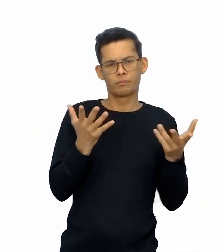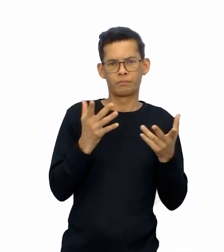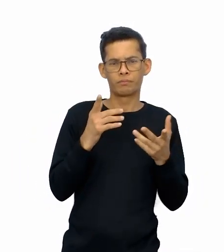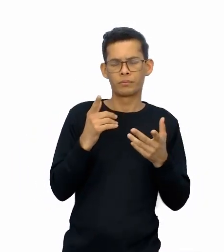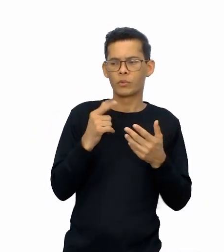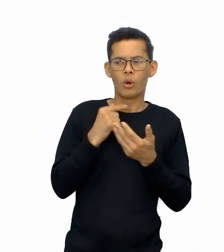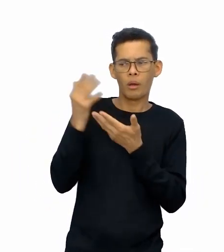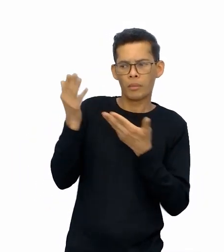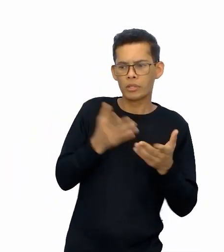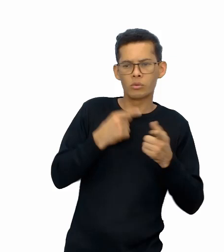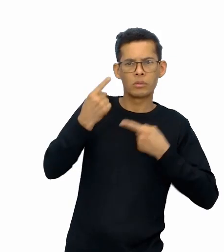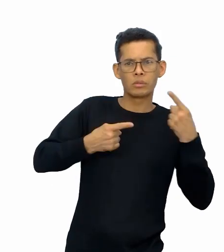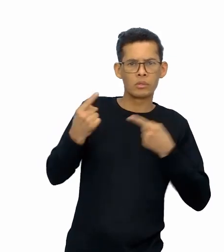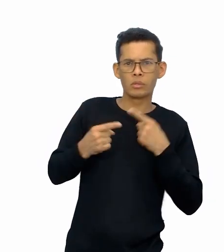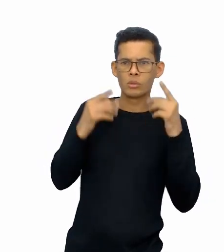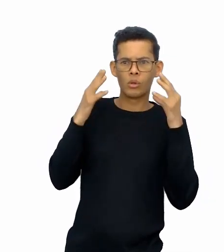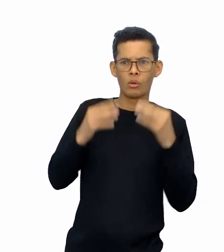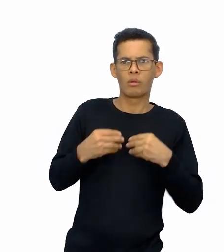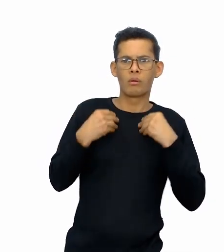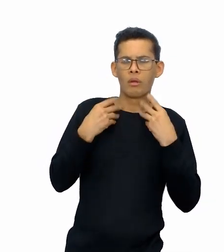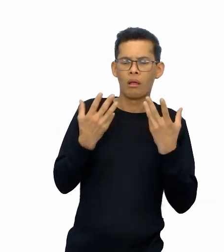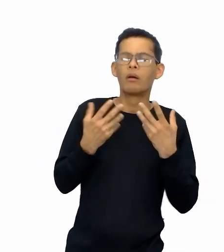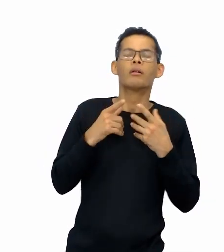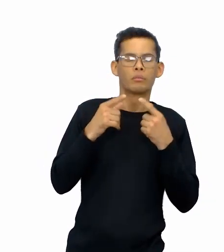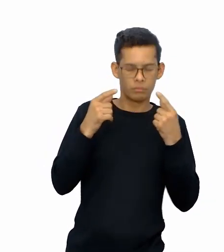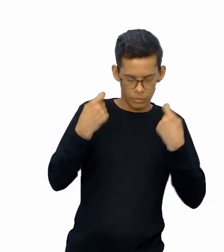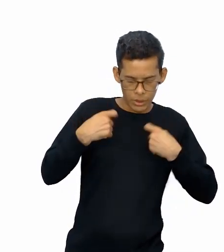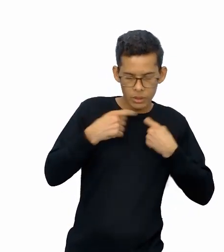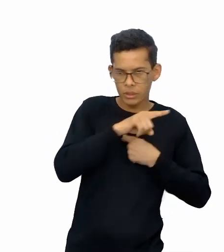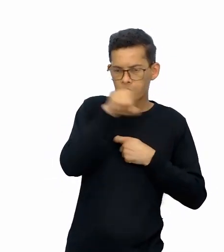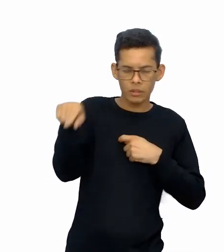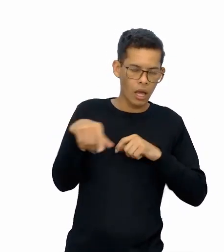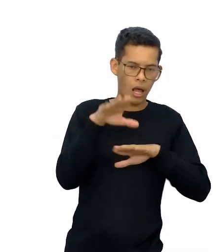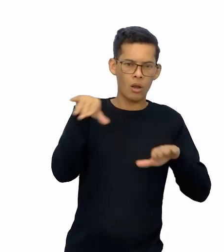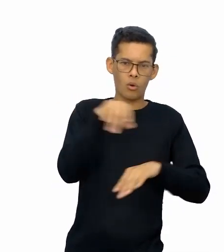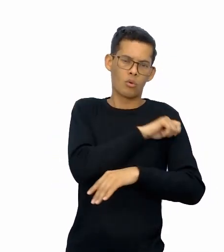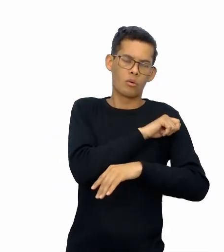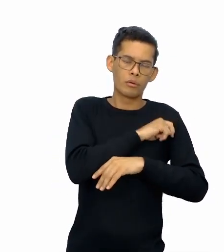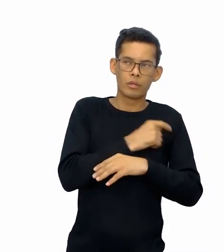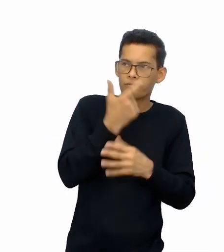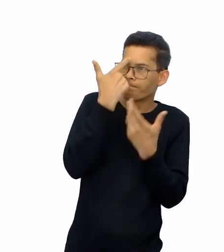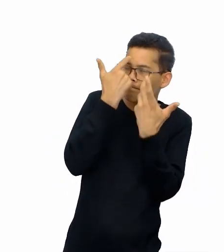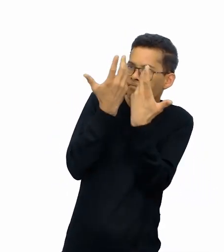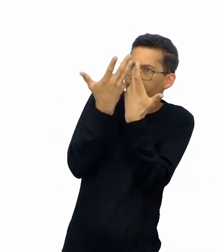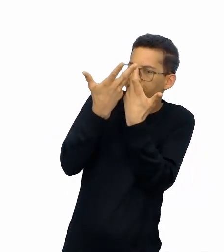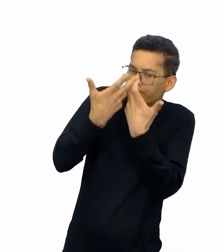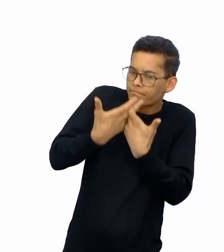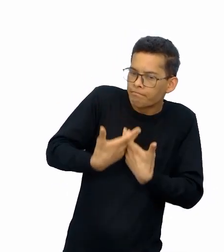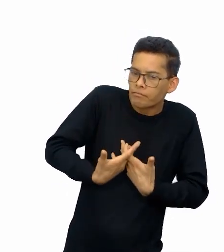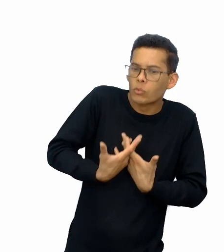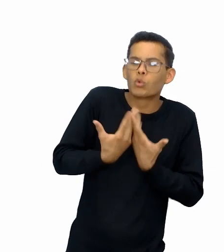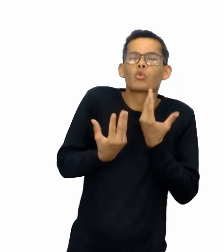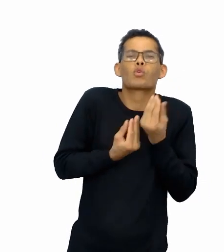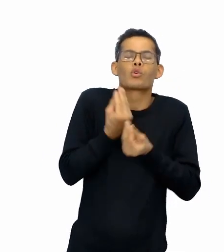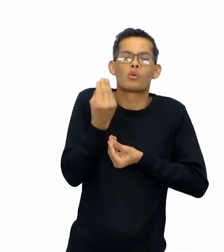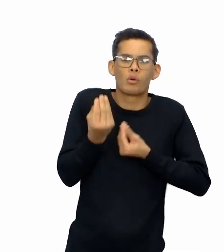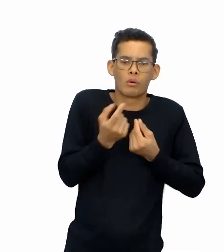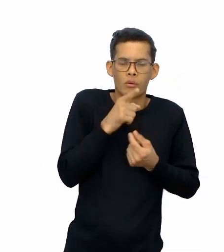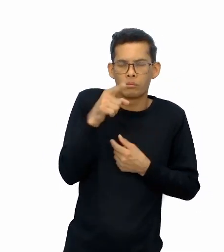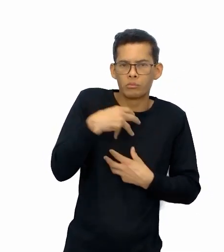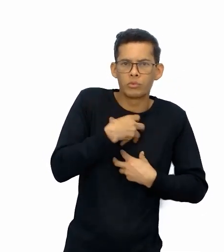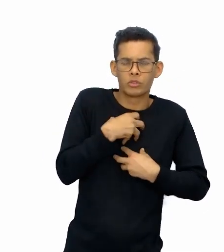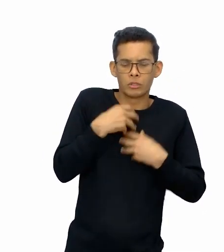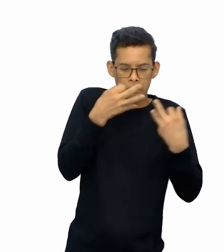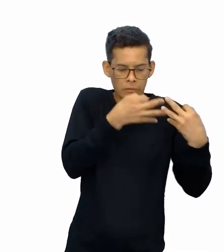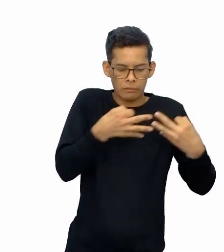outras discussões, mas também dá para refletir muito sobre esses descartes irregulares ou a ausência do tratamento, né, adequado